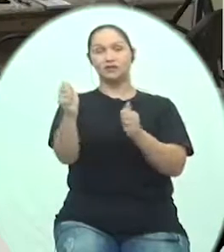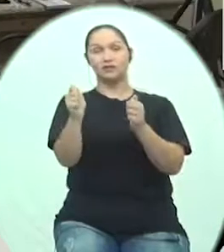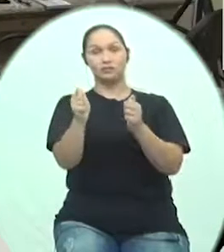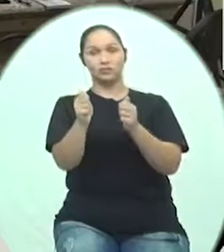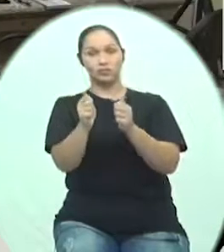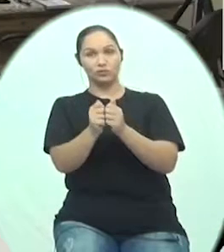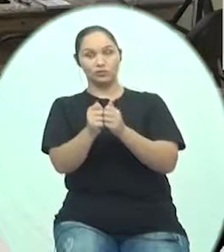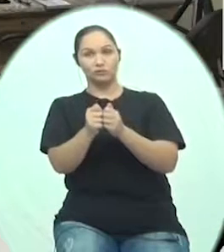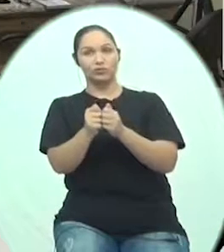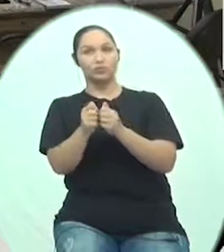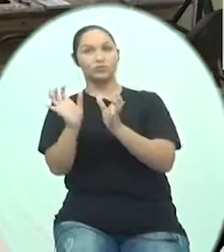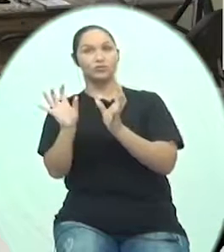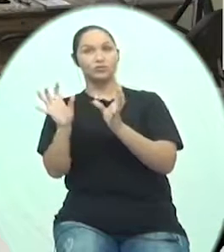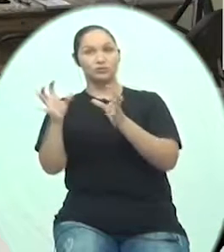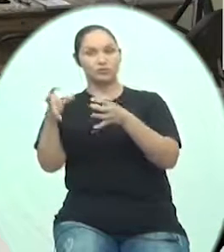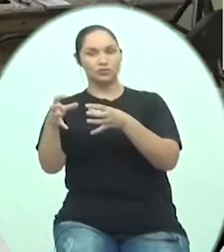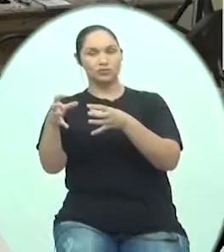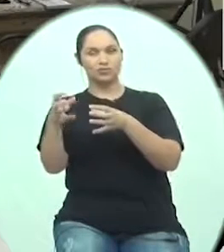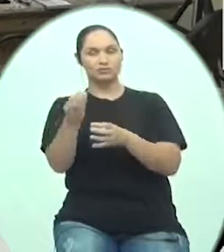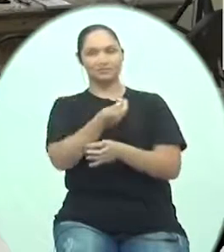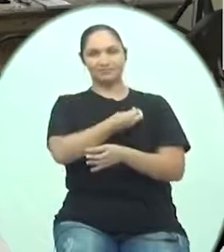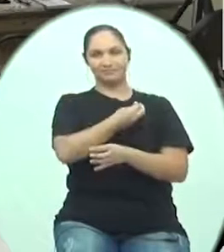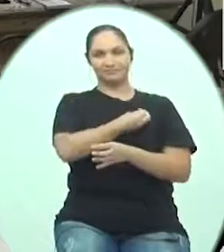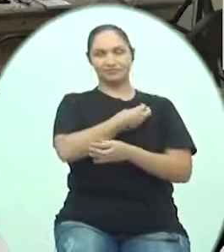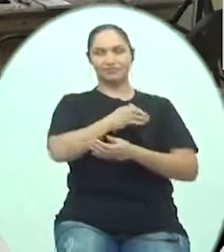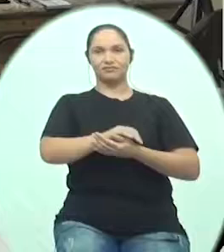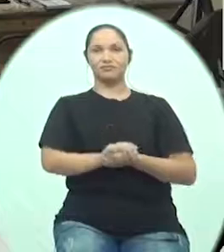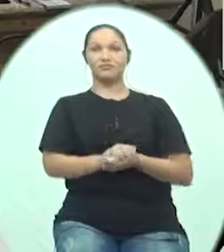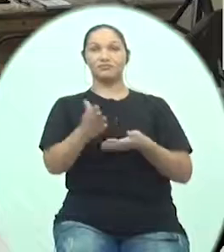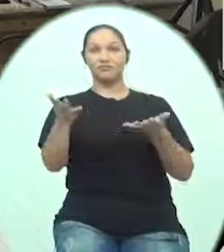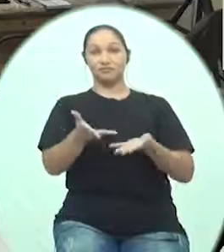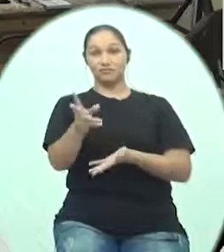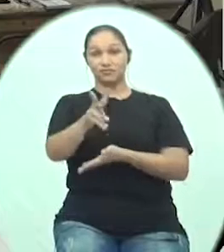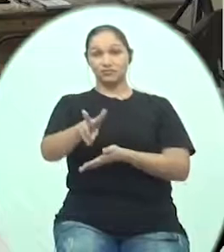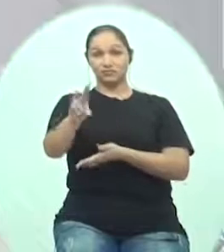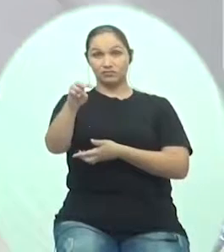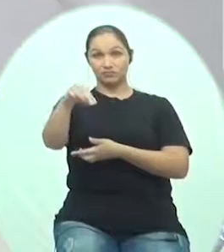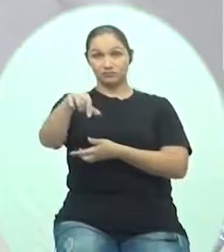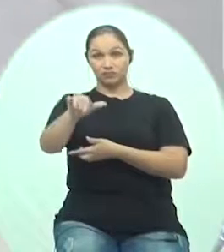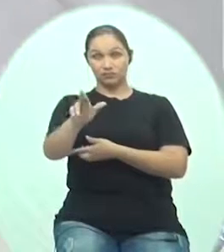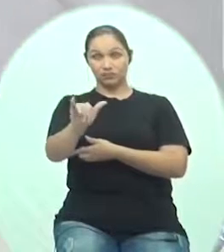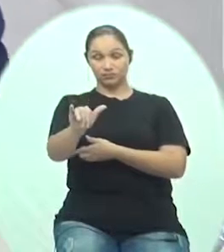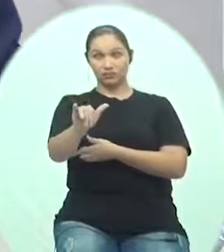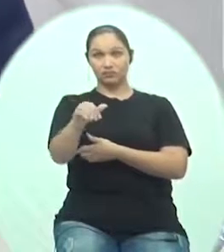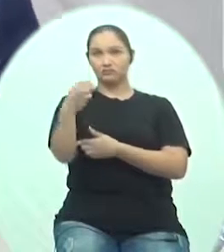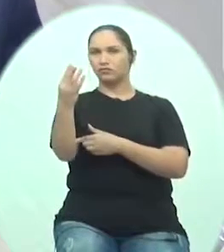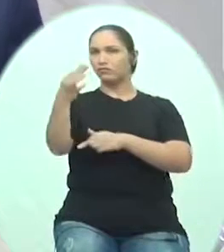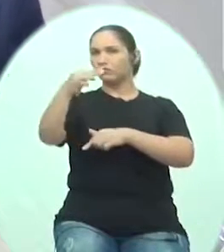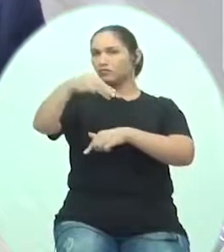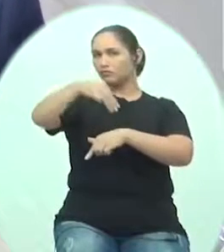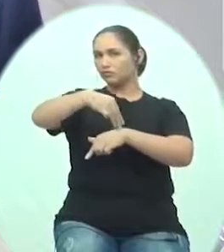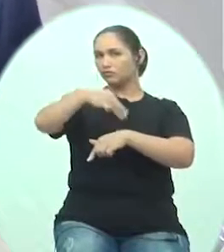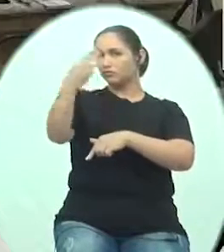colaboradores com a palavra o vereador Mir Agos poss excelência dispõe 3 minutos e